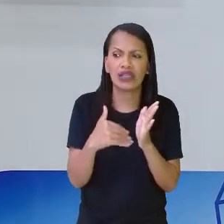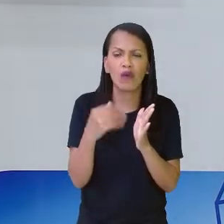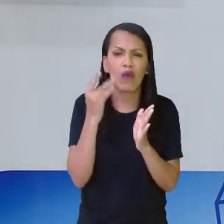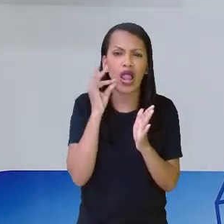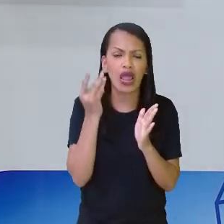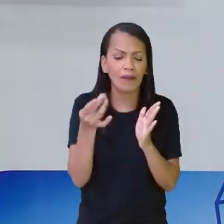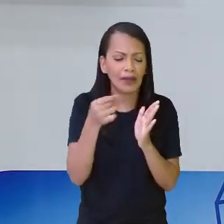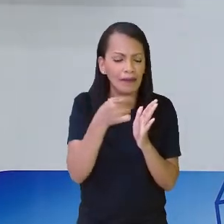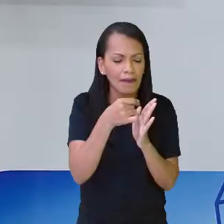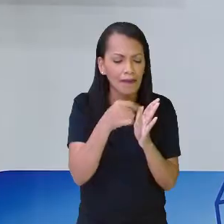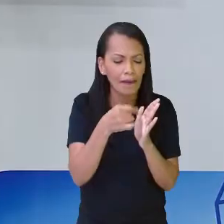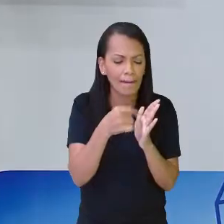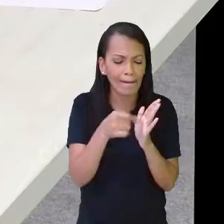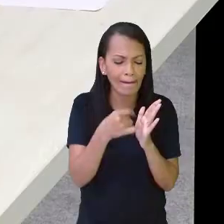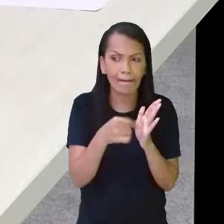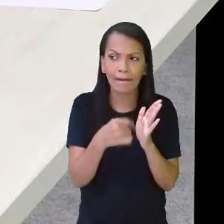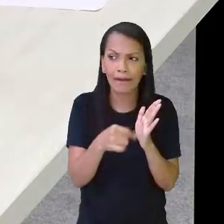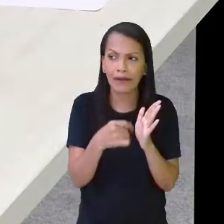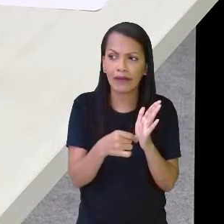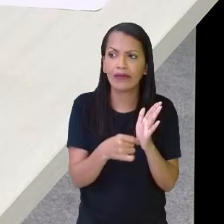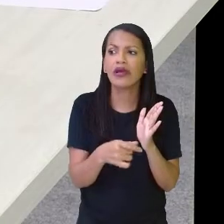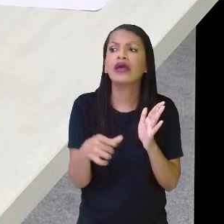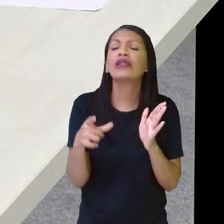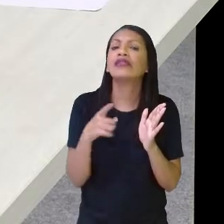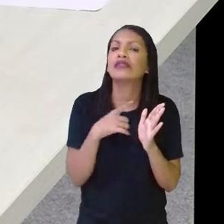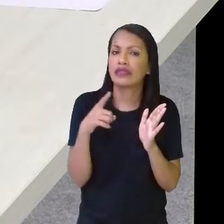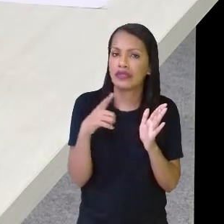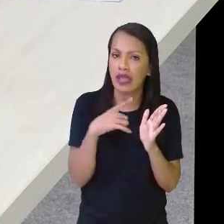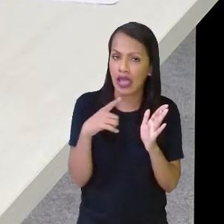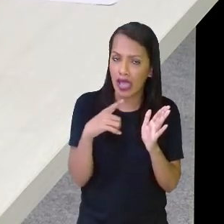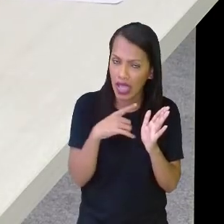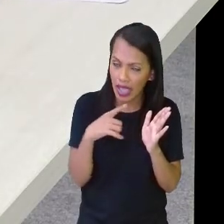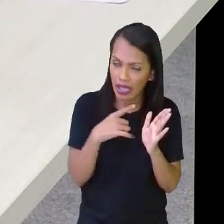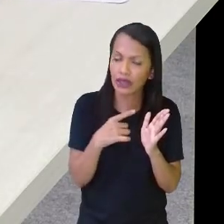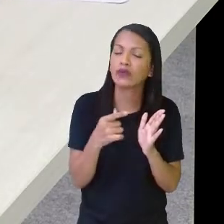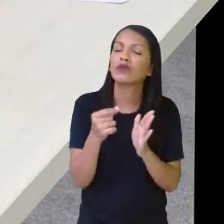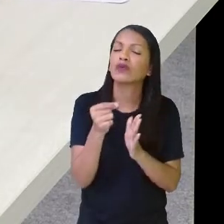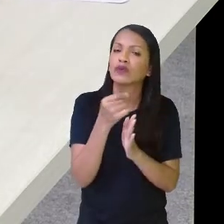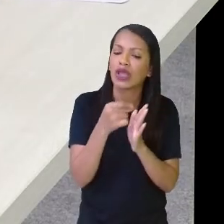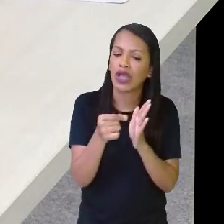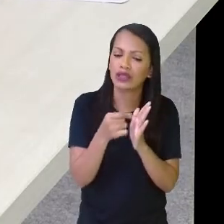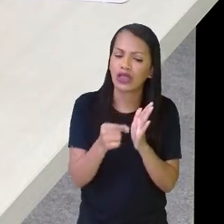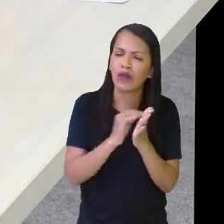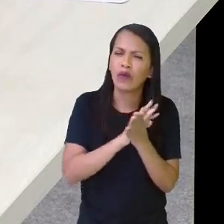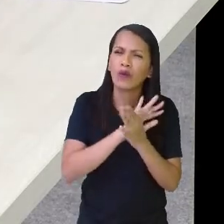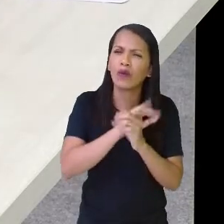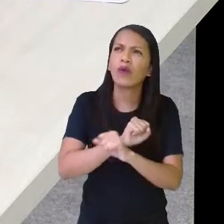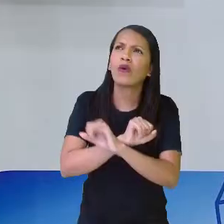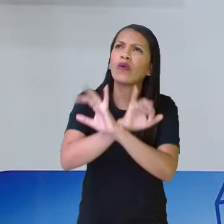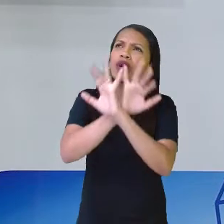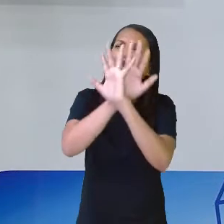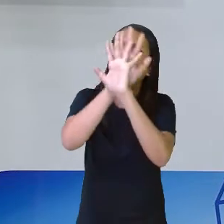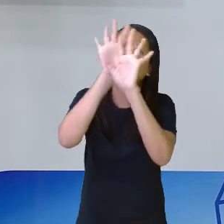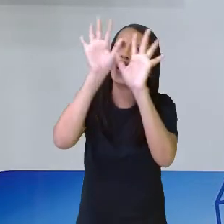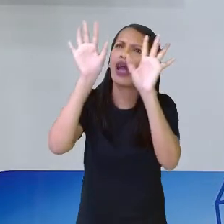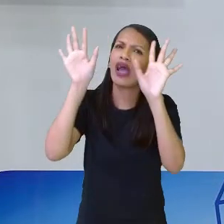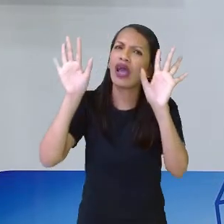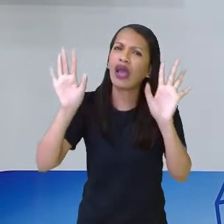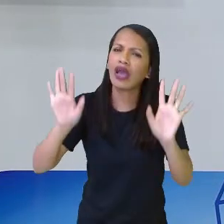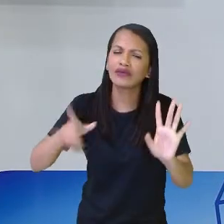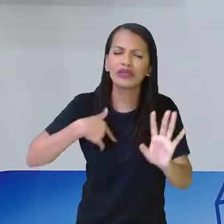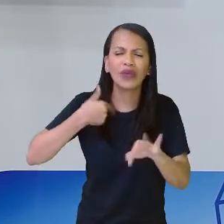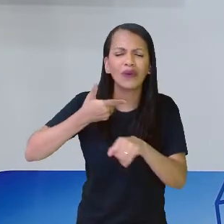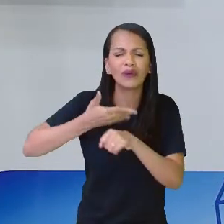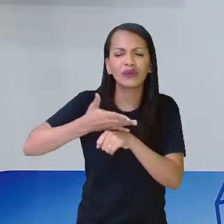estou desenhando aqui já no piloto. Não, tem um desenho aqui bem clarinho de lápis, que é o meu esboço, né? É o esboço